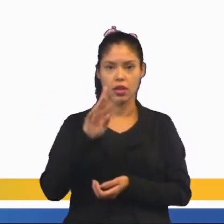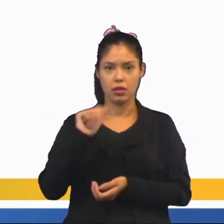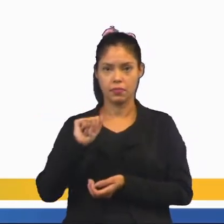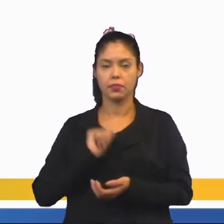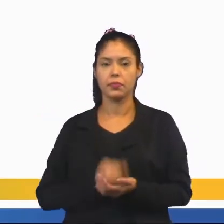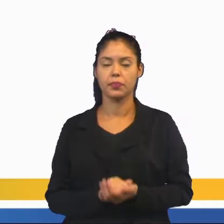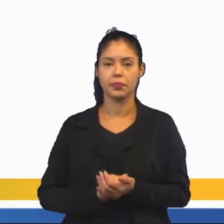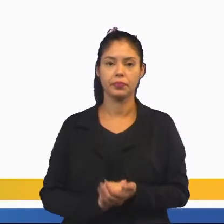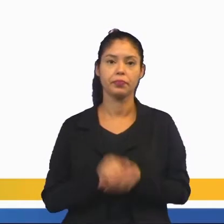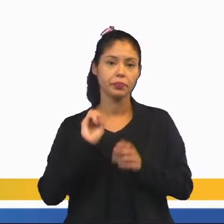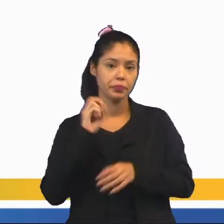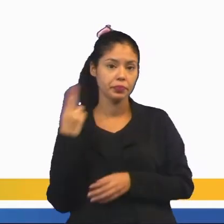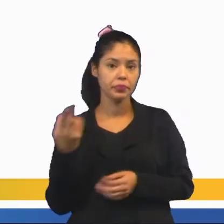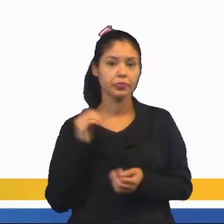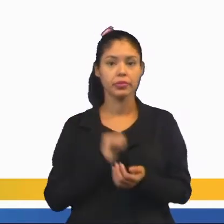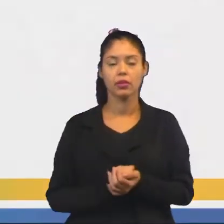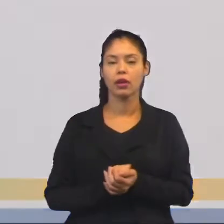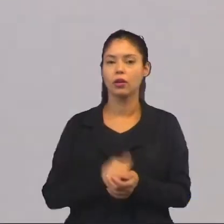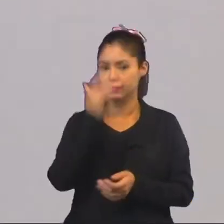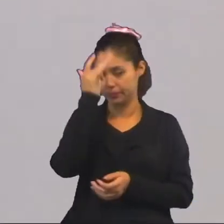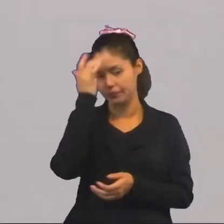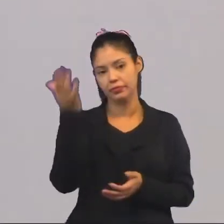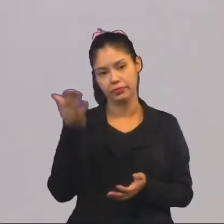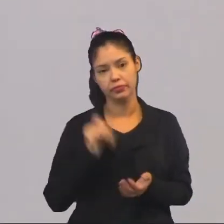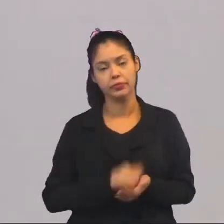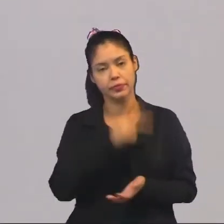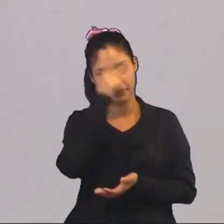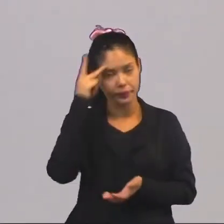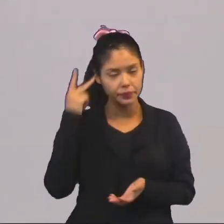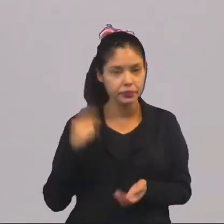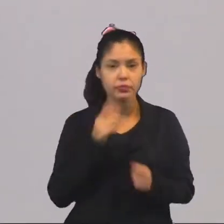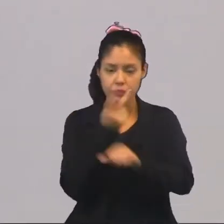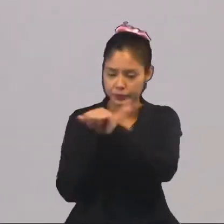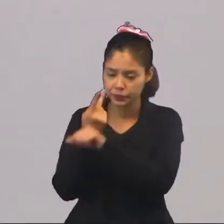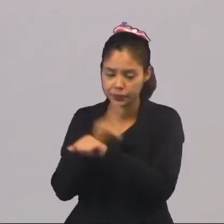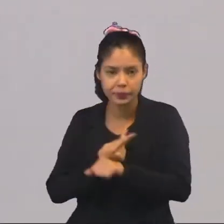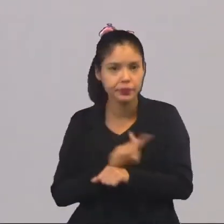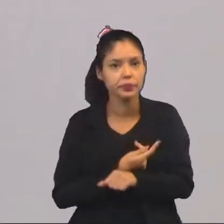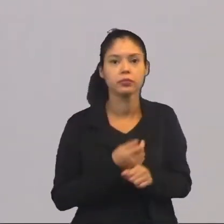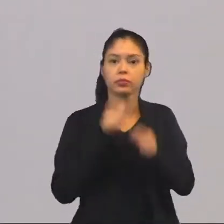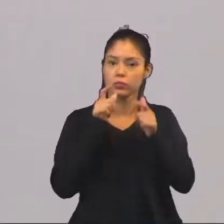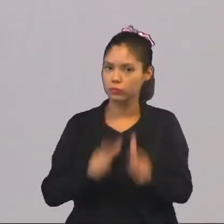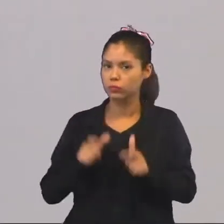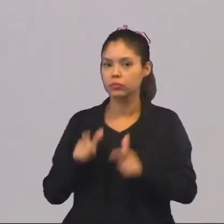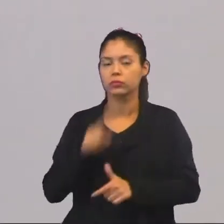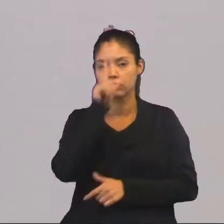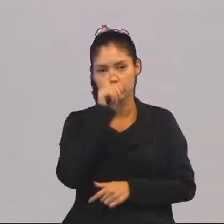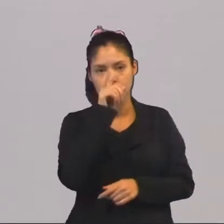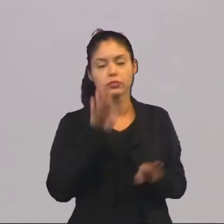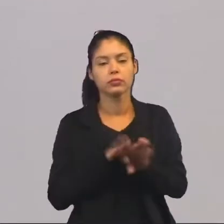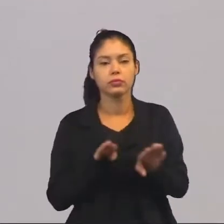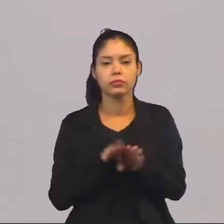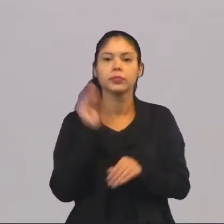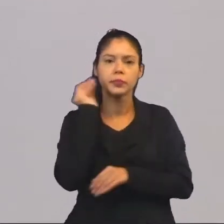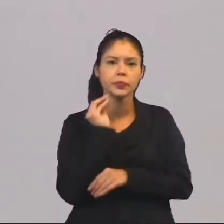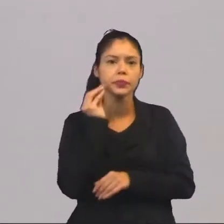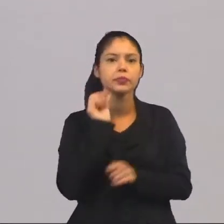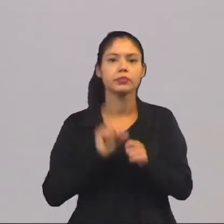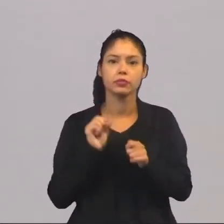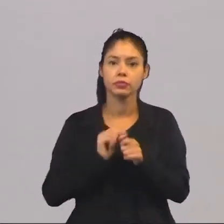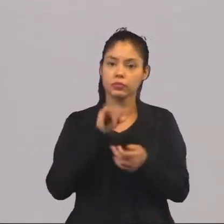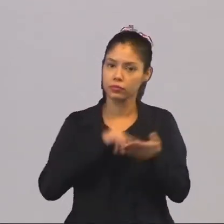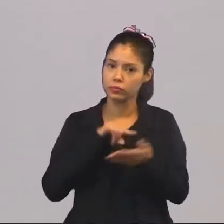CTA. Ou seja, é fácil, a pessoa procurar um posto de saúde, tentar fazer os